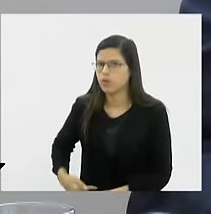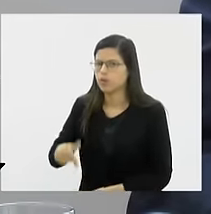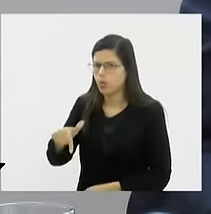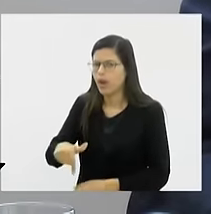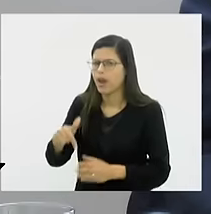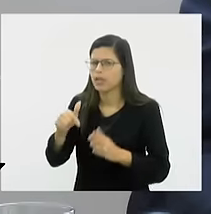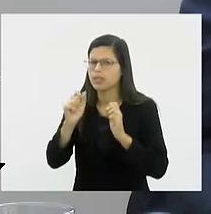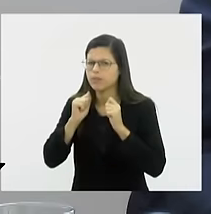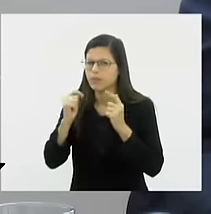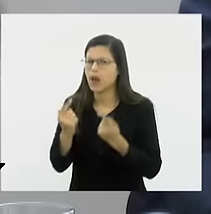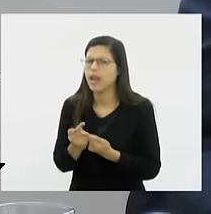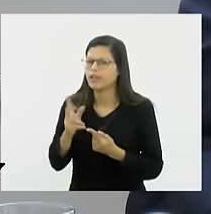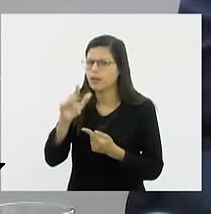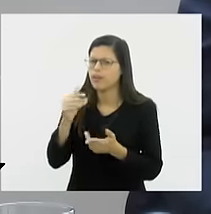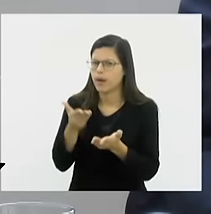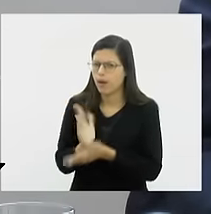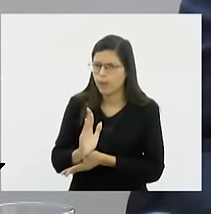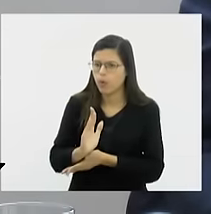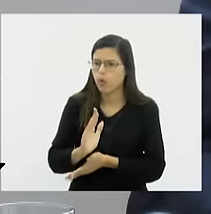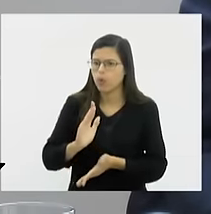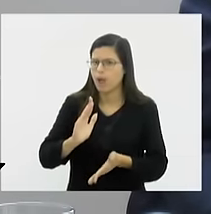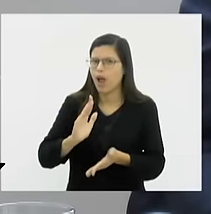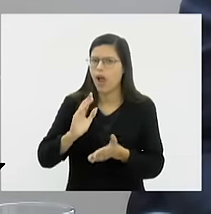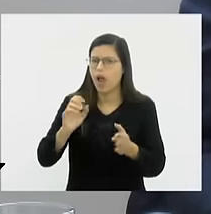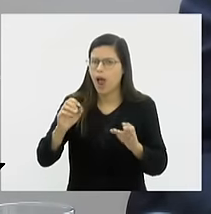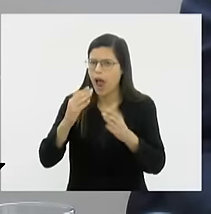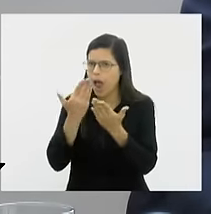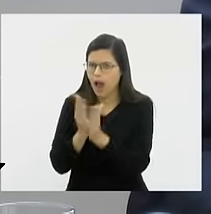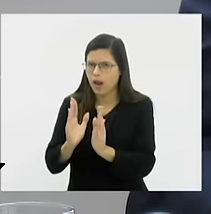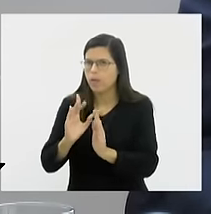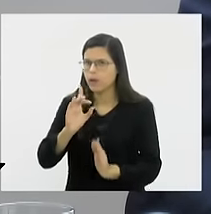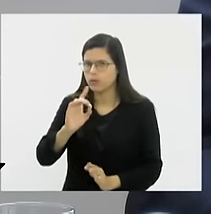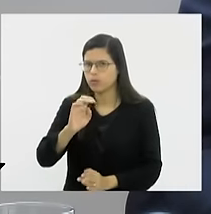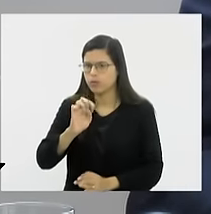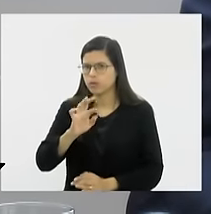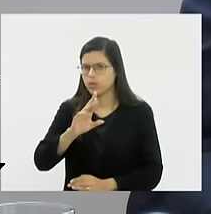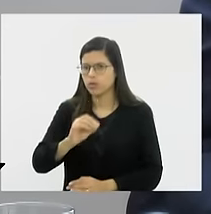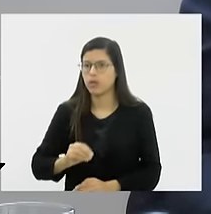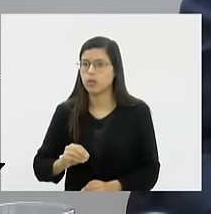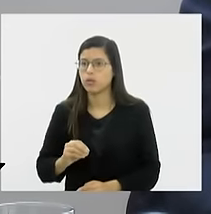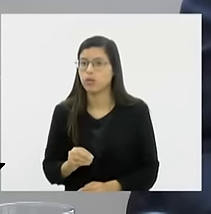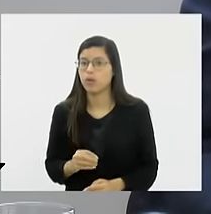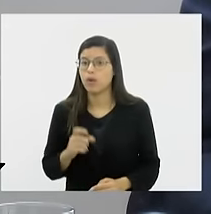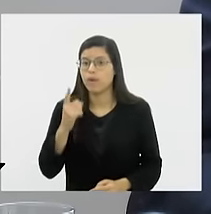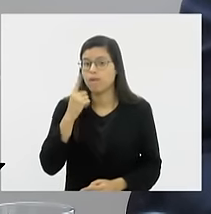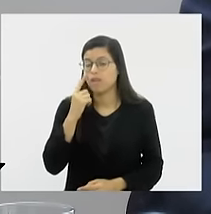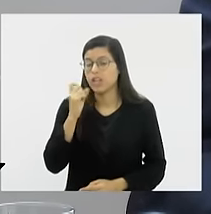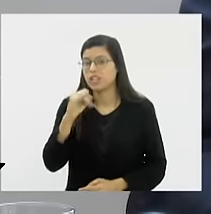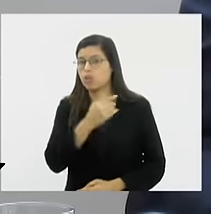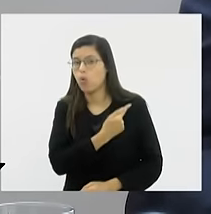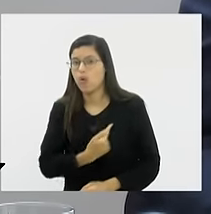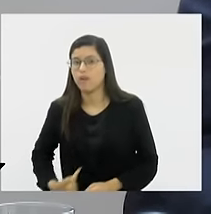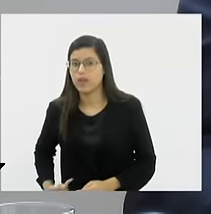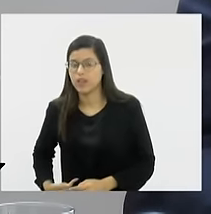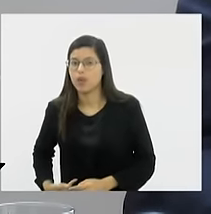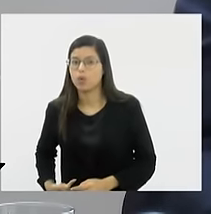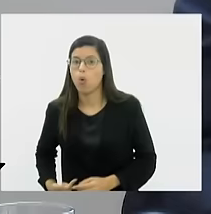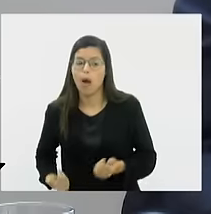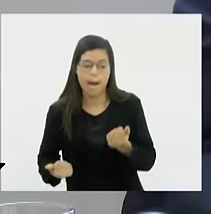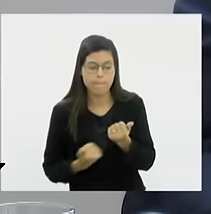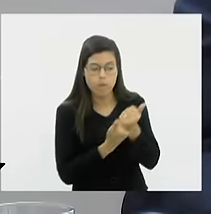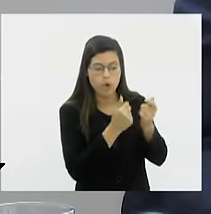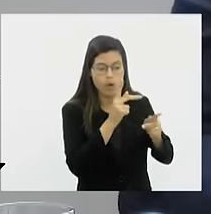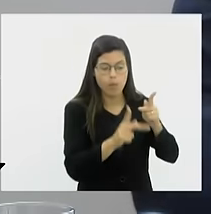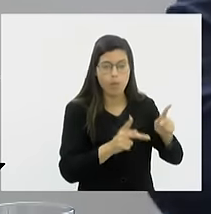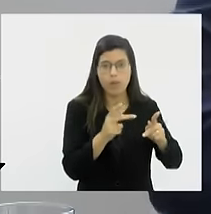tenho certeza. Porque nós vamos expor o nome dos parlamentares que votaram contra a extinção do Deto. Aí vamos ver se o governador vai estar do lado da população de bem ou